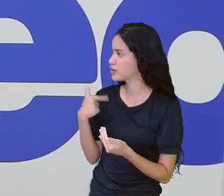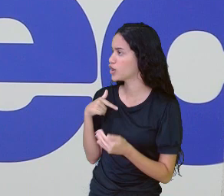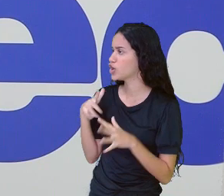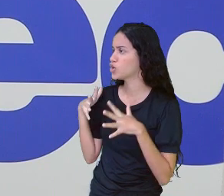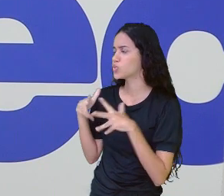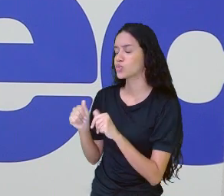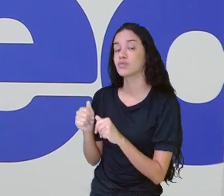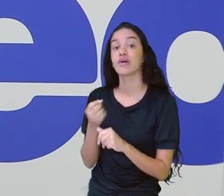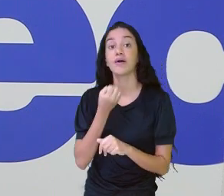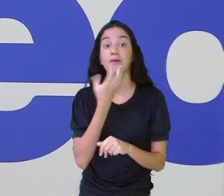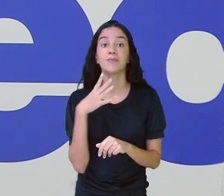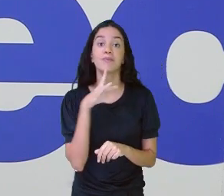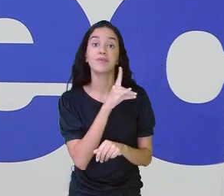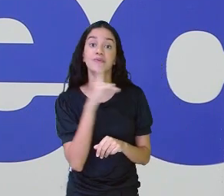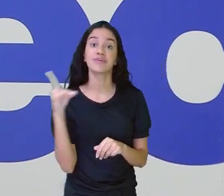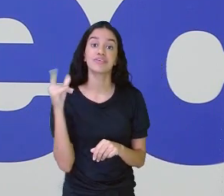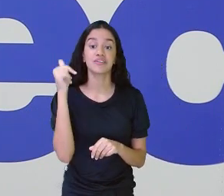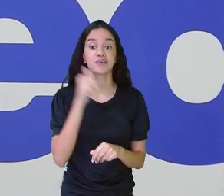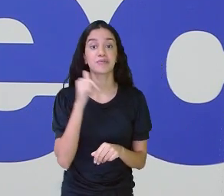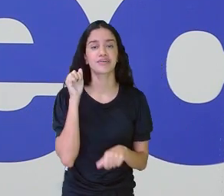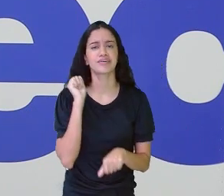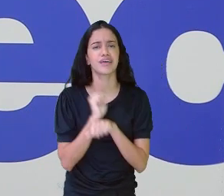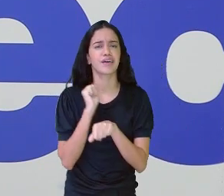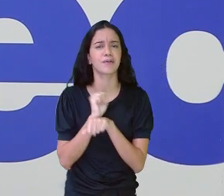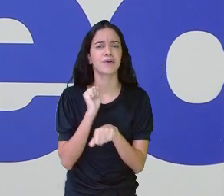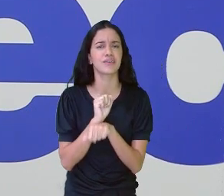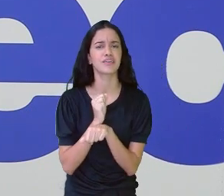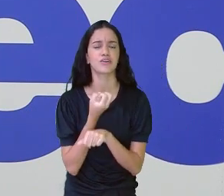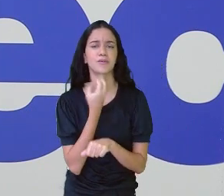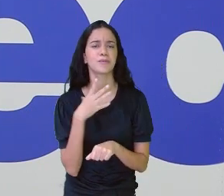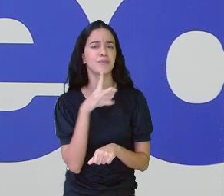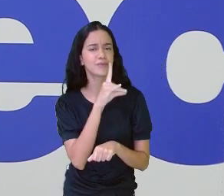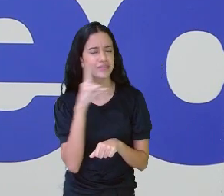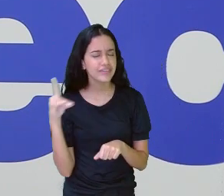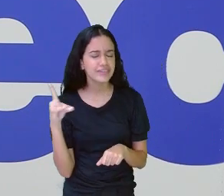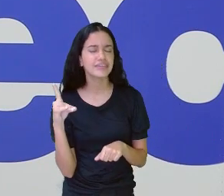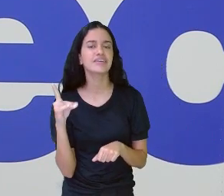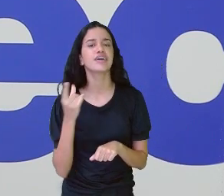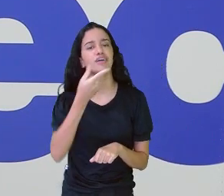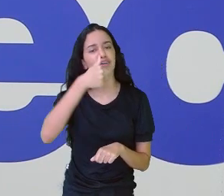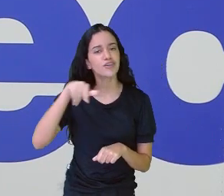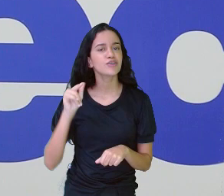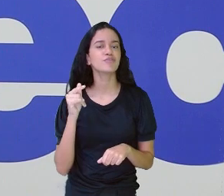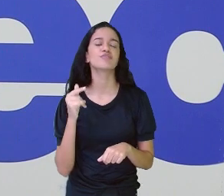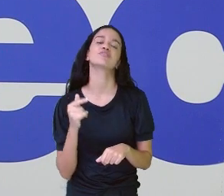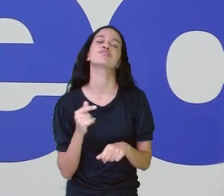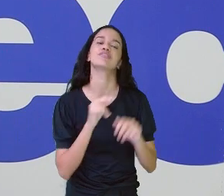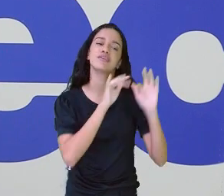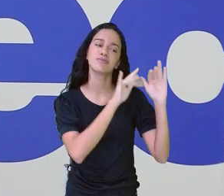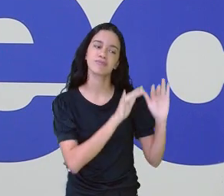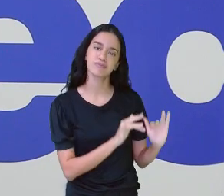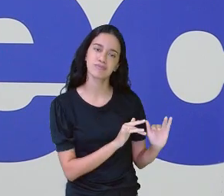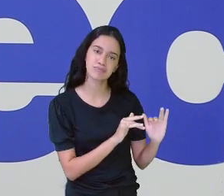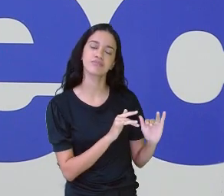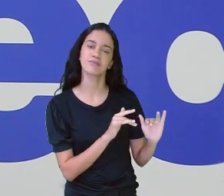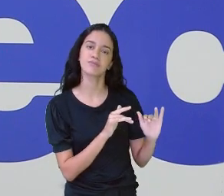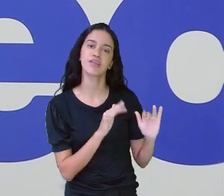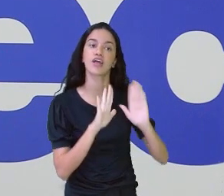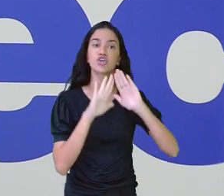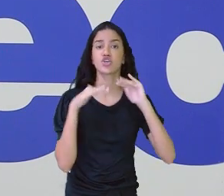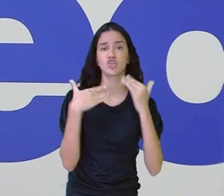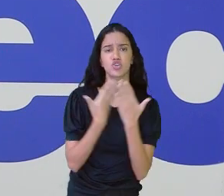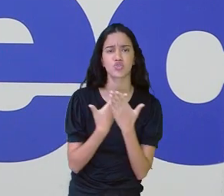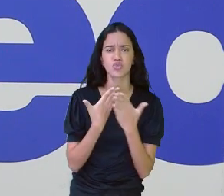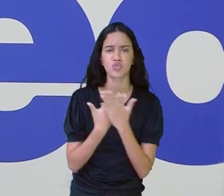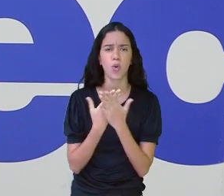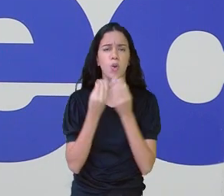ótimo, bom dia, turminha. Estamos aqui aguardando aquele bom dia que você sempre manda. Pode, como a professora, dizer o nome da tua professora, tua escola, que ela vai mandar